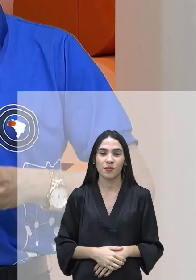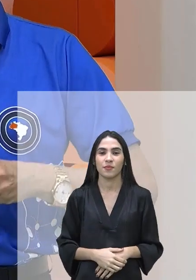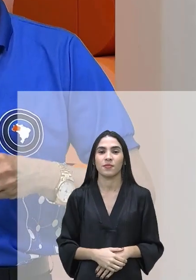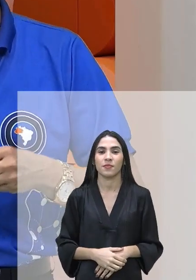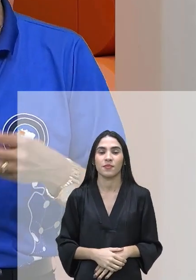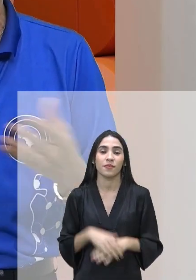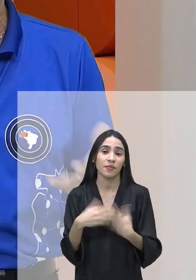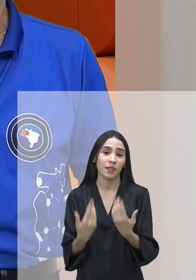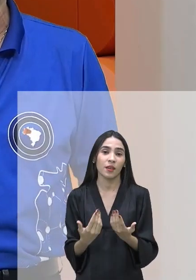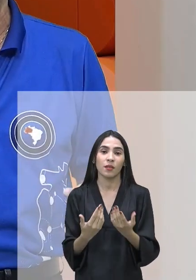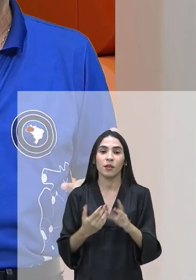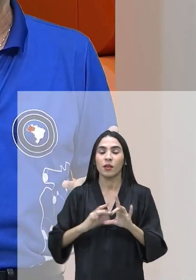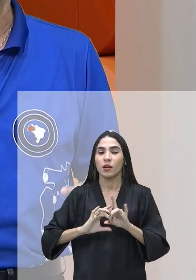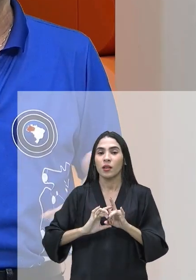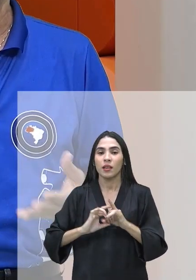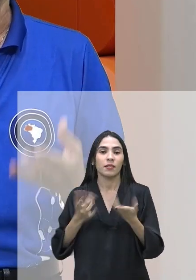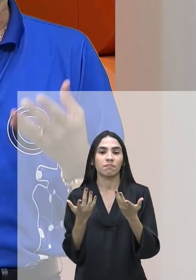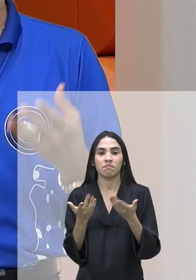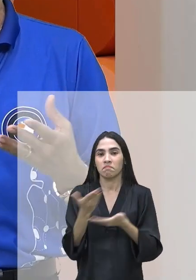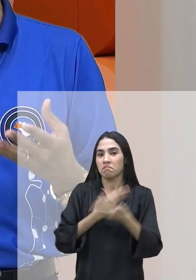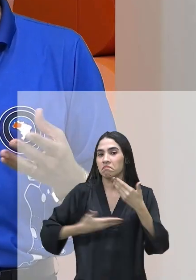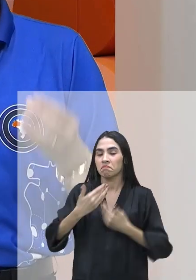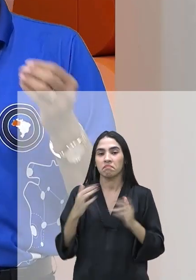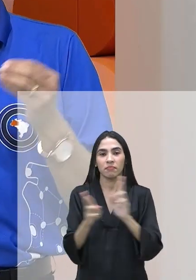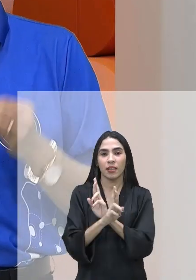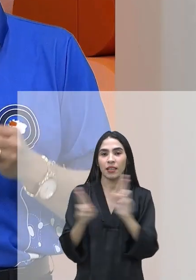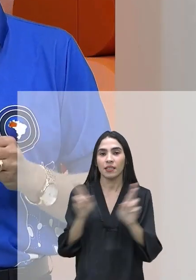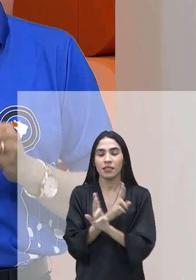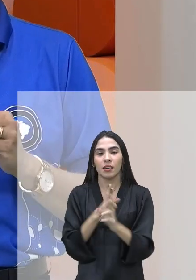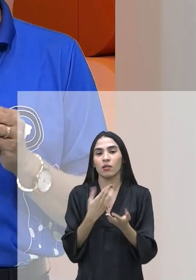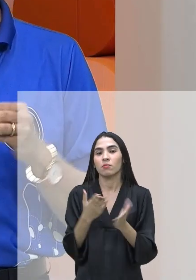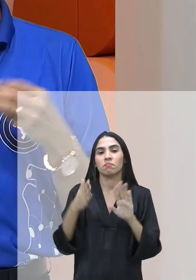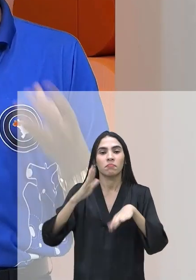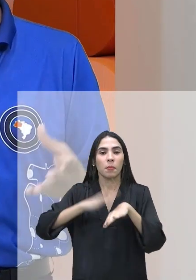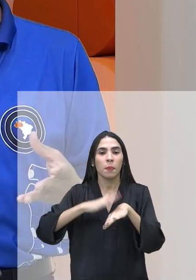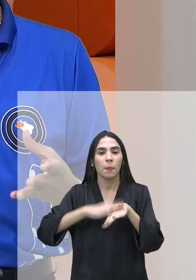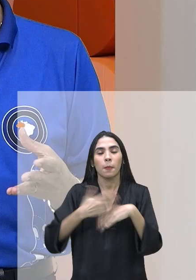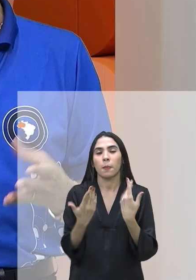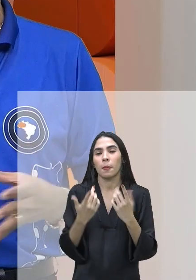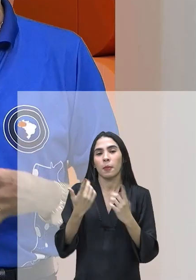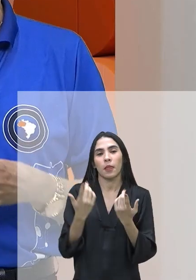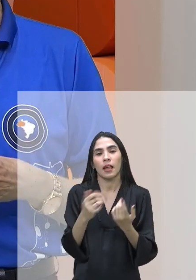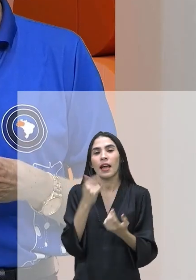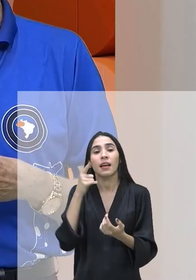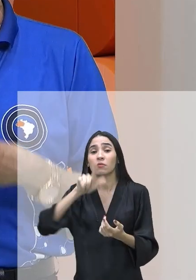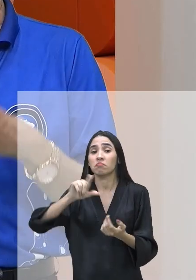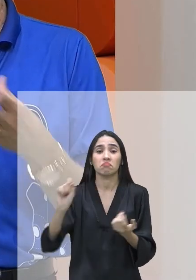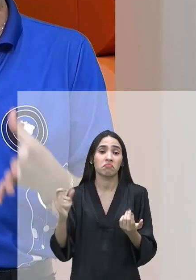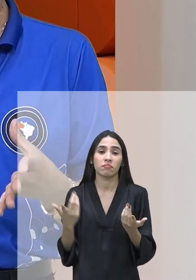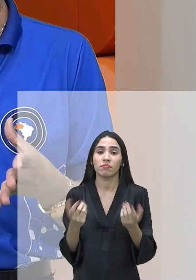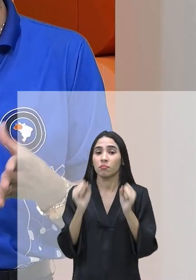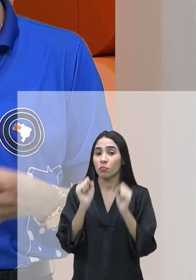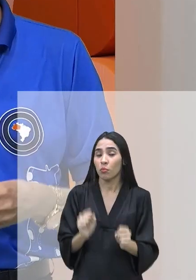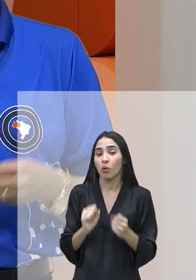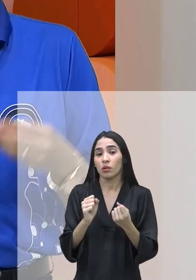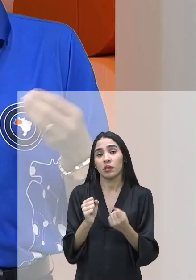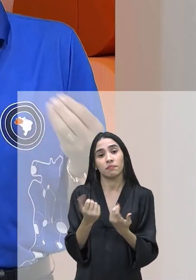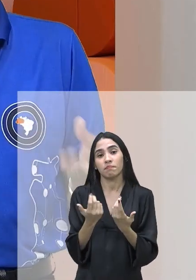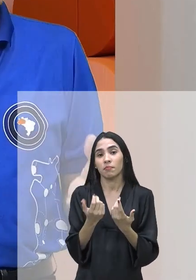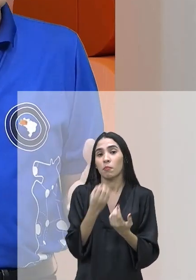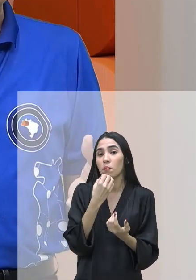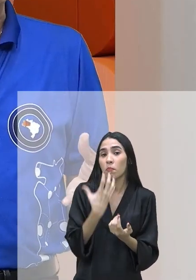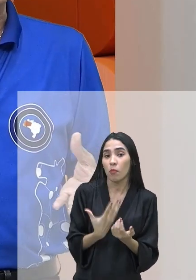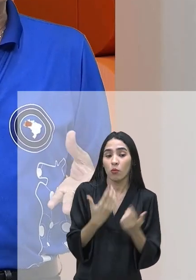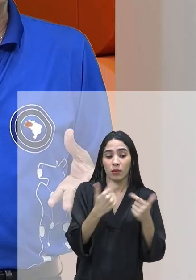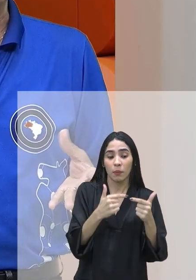seja, é sua rede de relações que propicia algum tipo de ganho, que pode ser prestígio, um